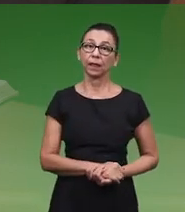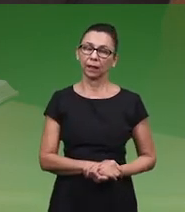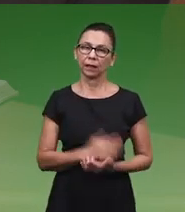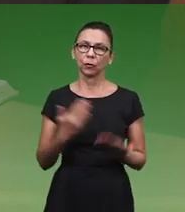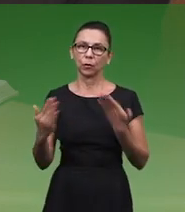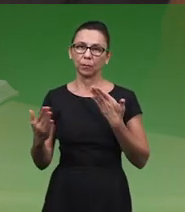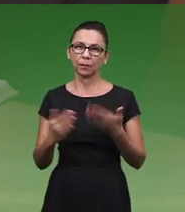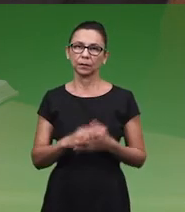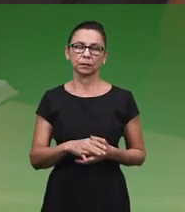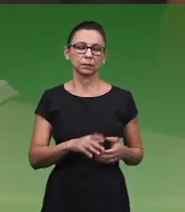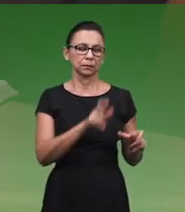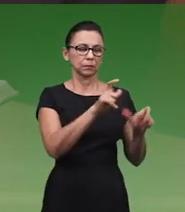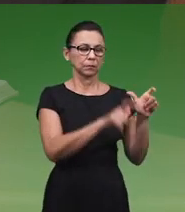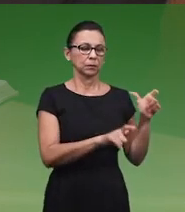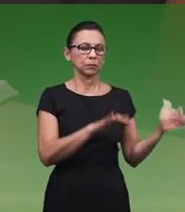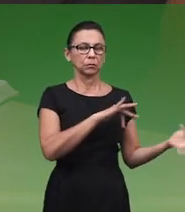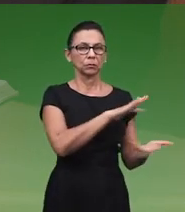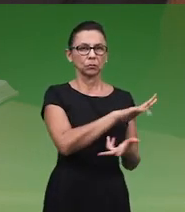enxerga o crente?